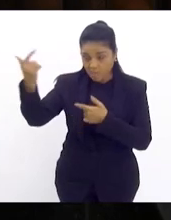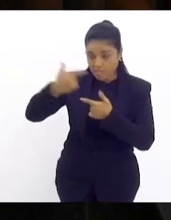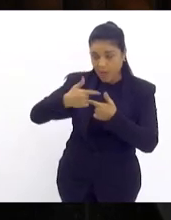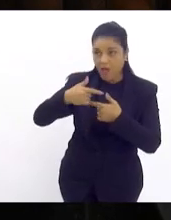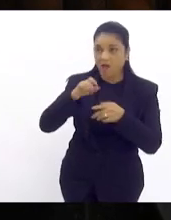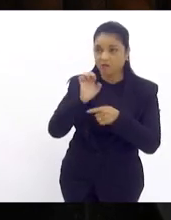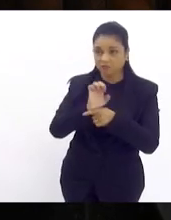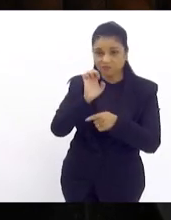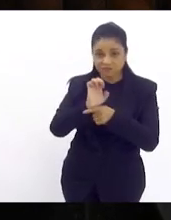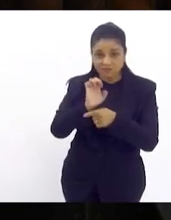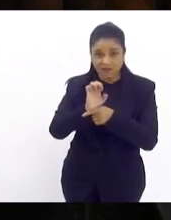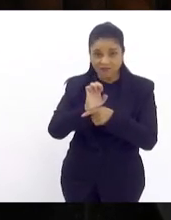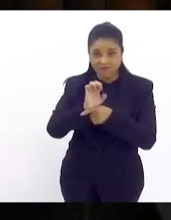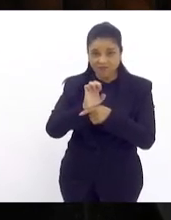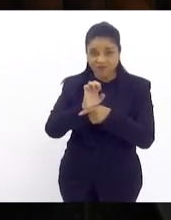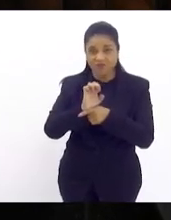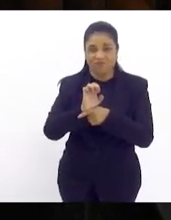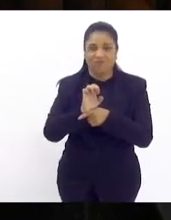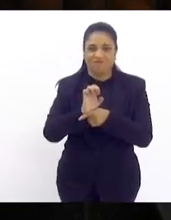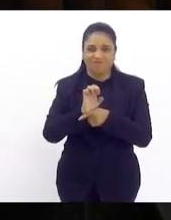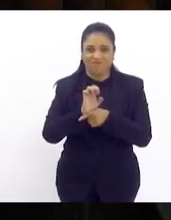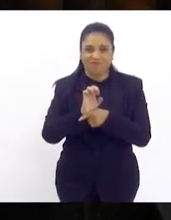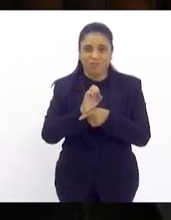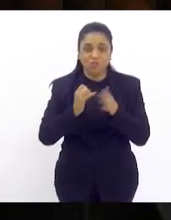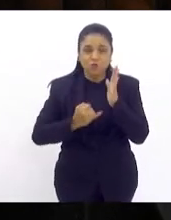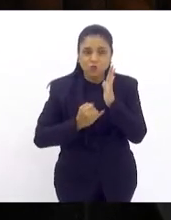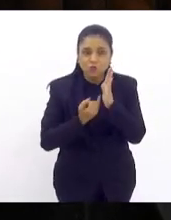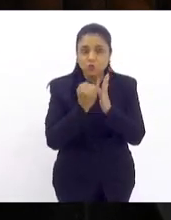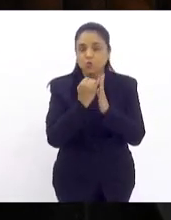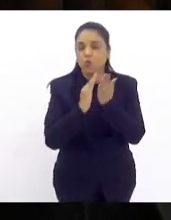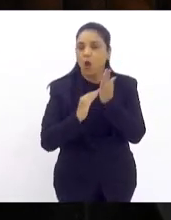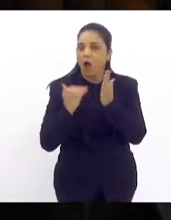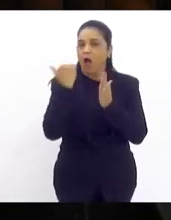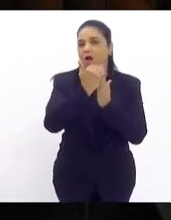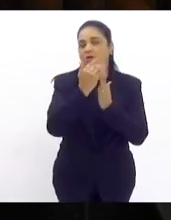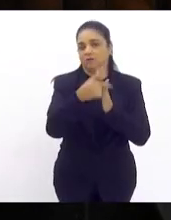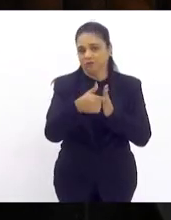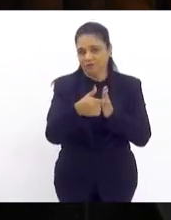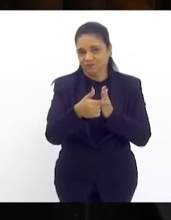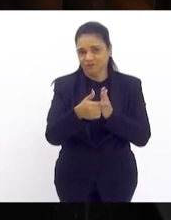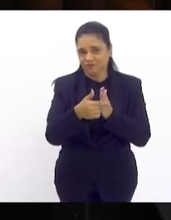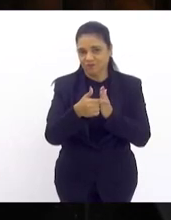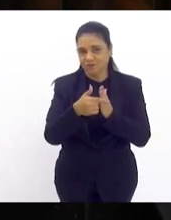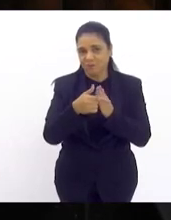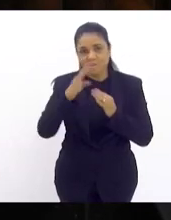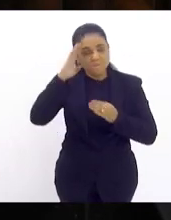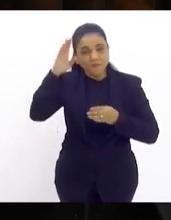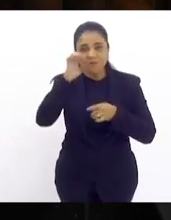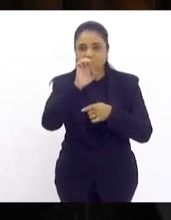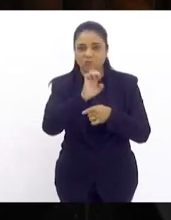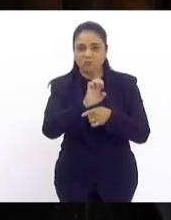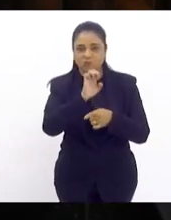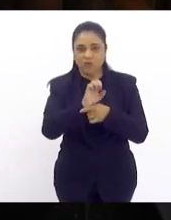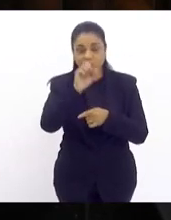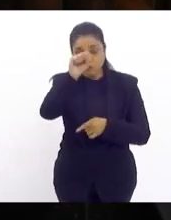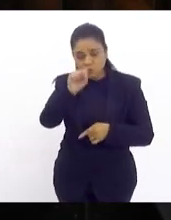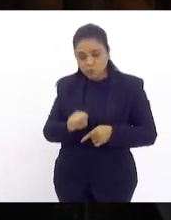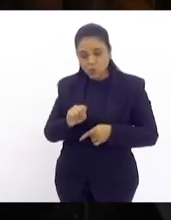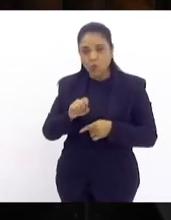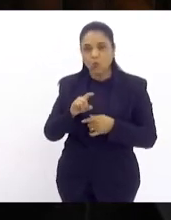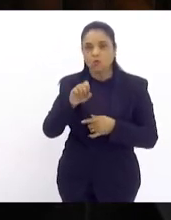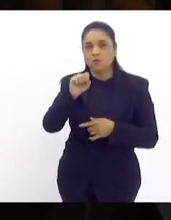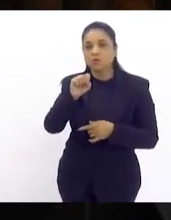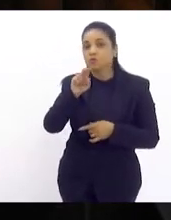é uma agiotagem principalmente com os estados do sul Sudeste